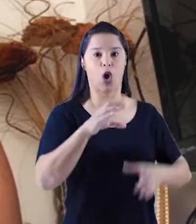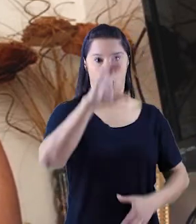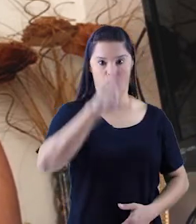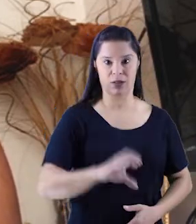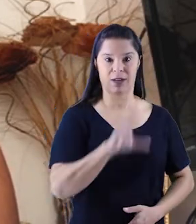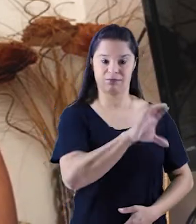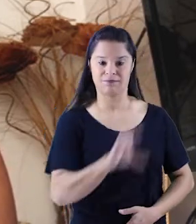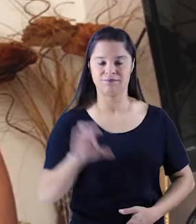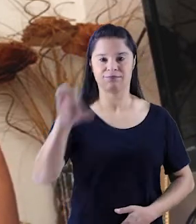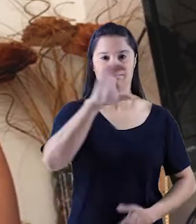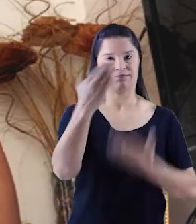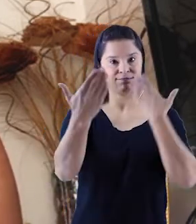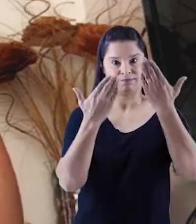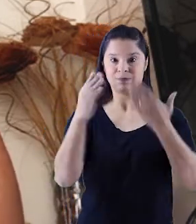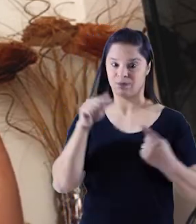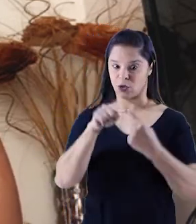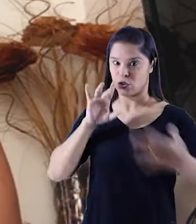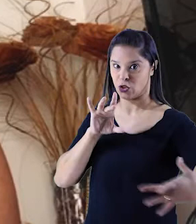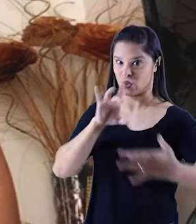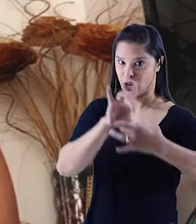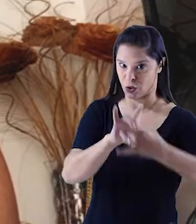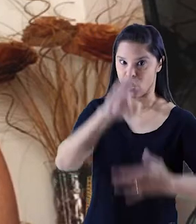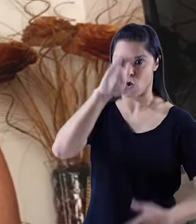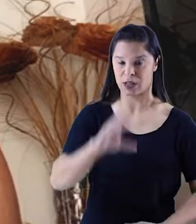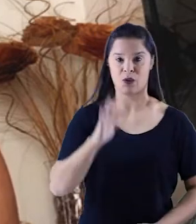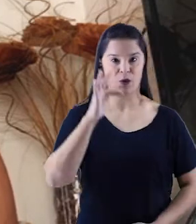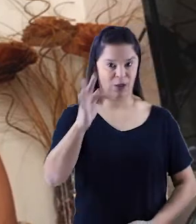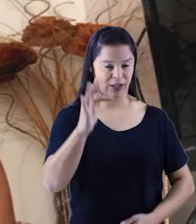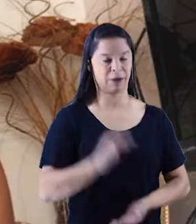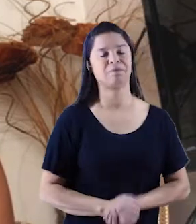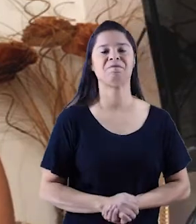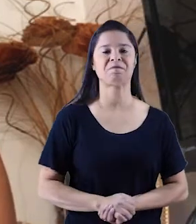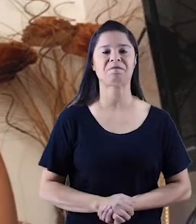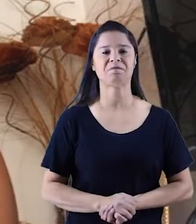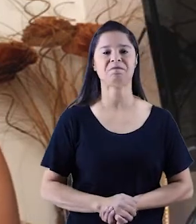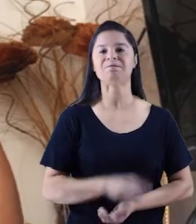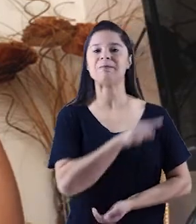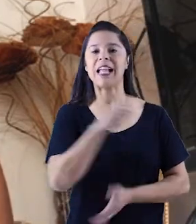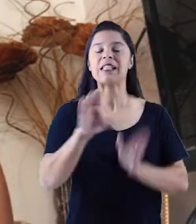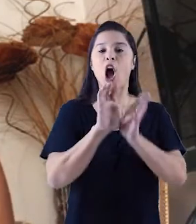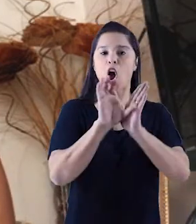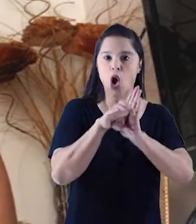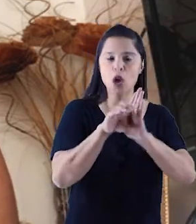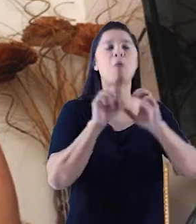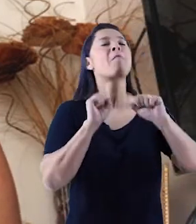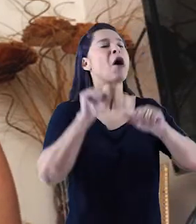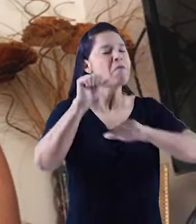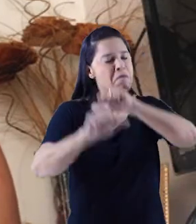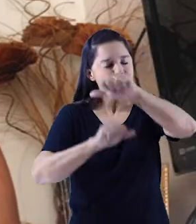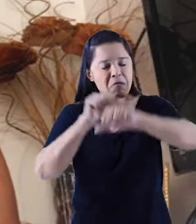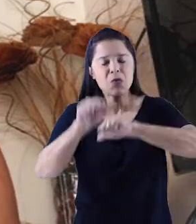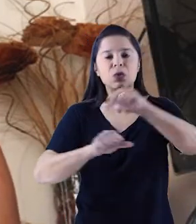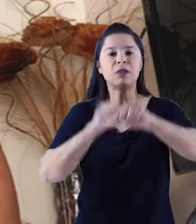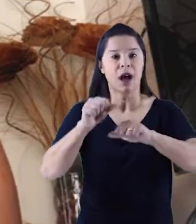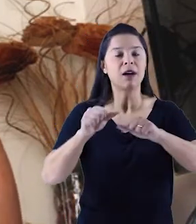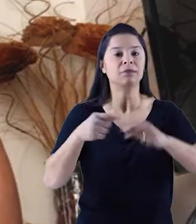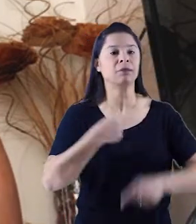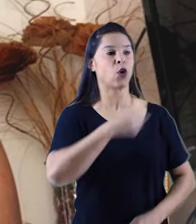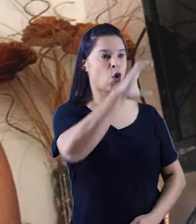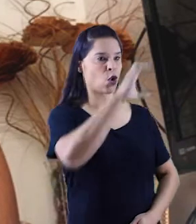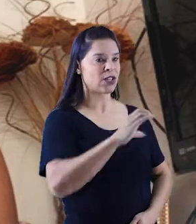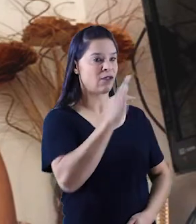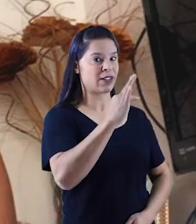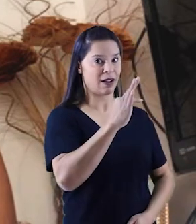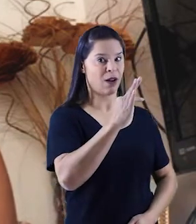de Psicologia, ad referendo o Conselho Federal. Este código poderá ser alterado pelo Conselho Federal